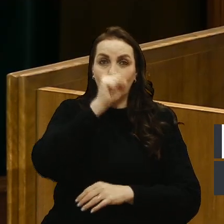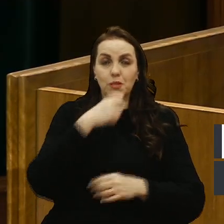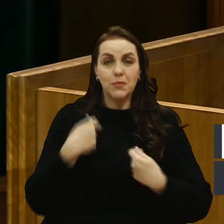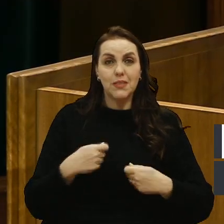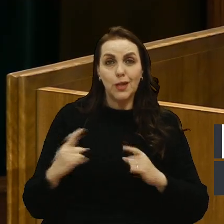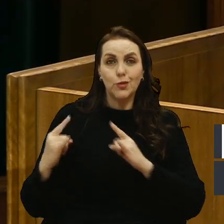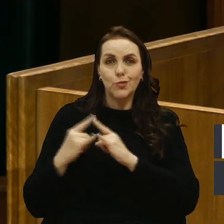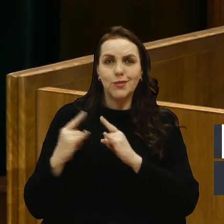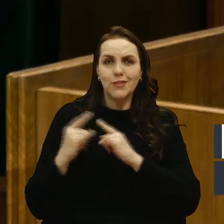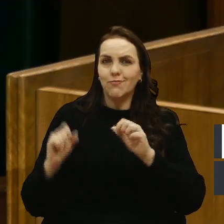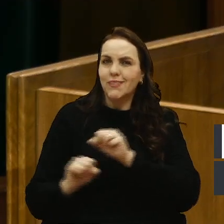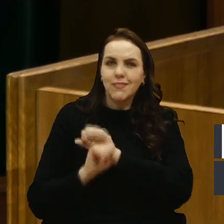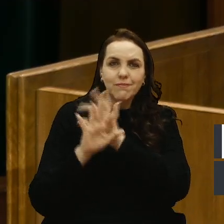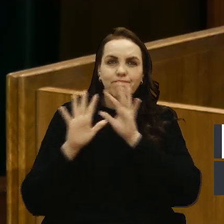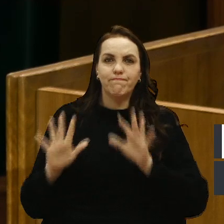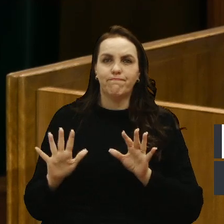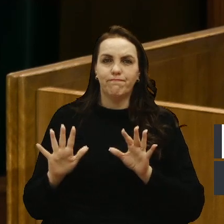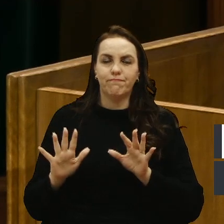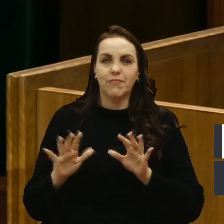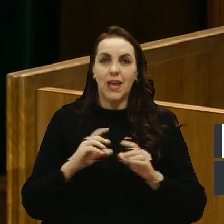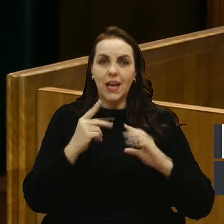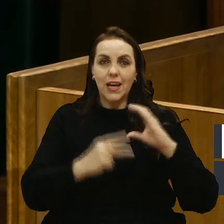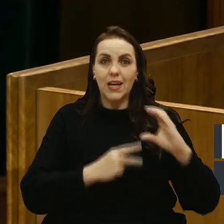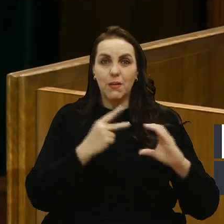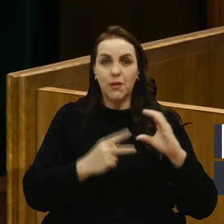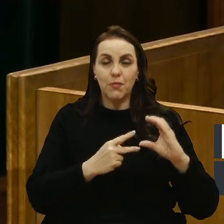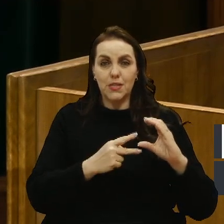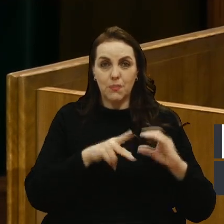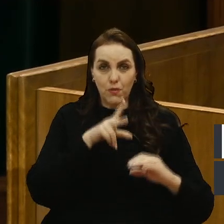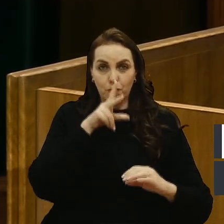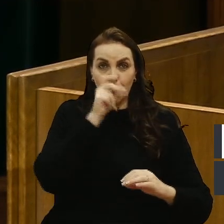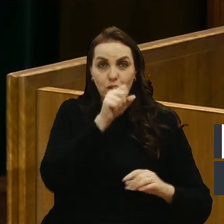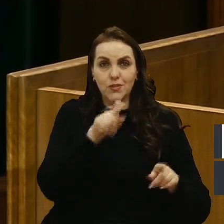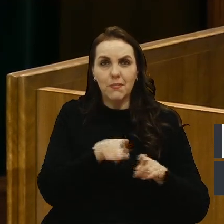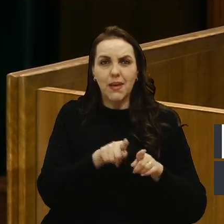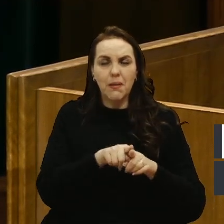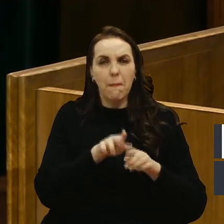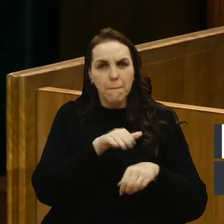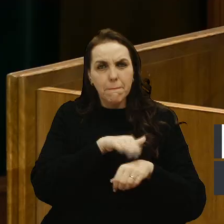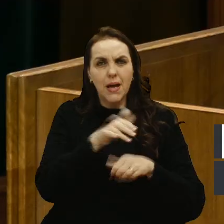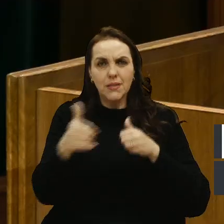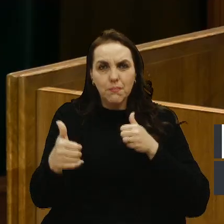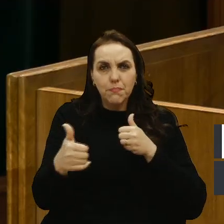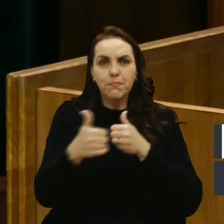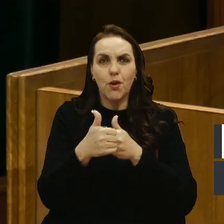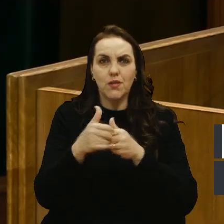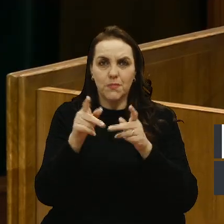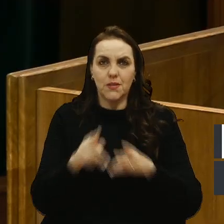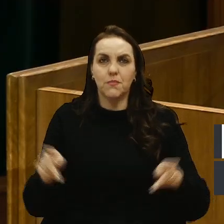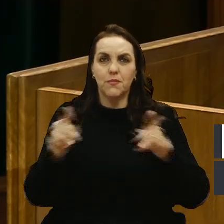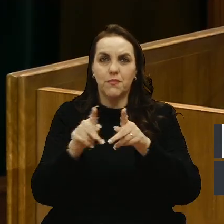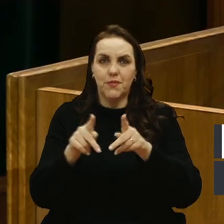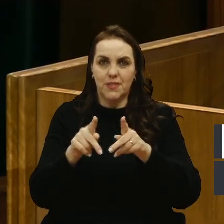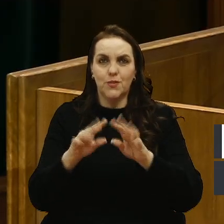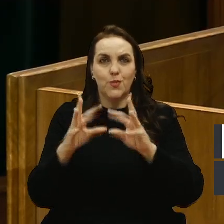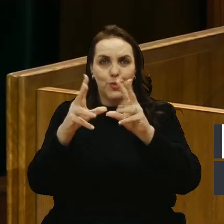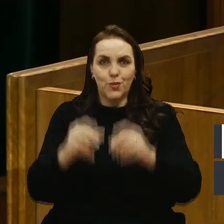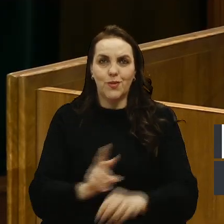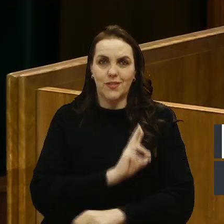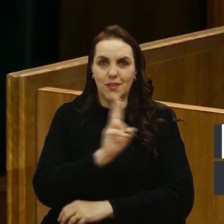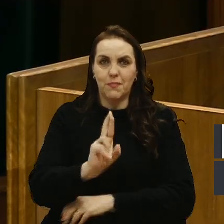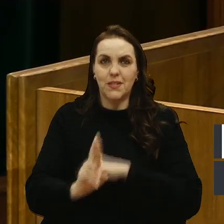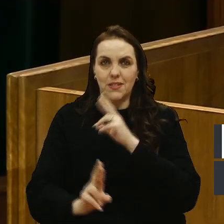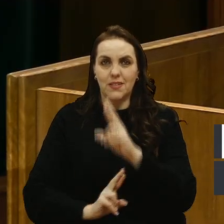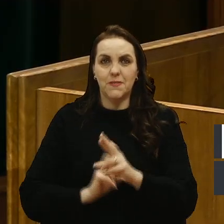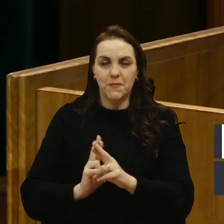instituições transparentes. E uma Câmara Municipal forte precisa estar cada vez mais próxima da população que representa. E essa conquista